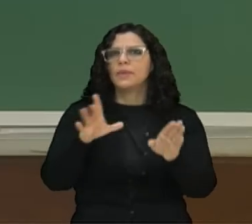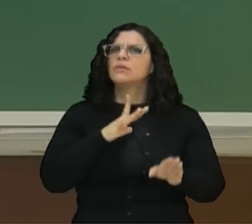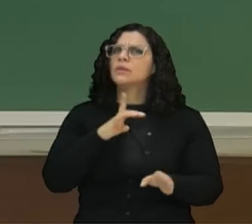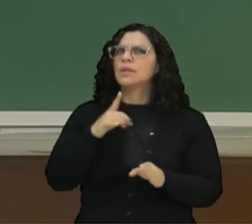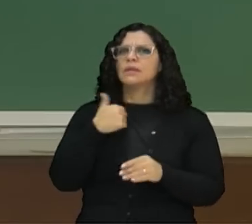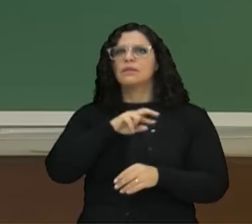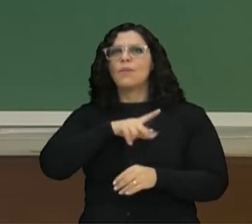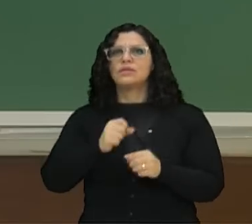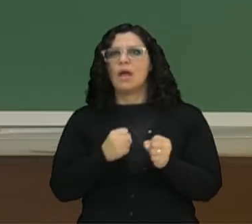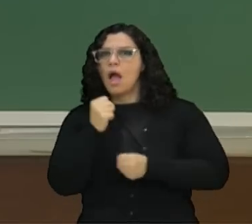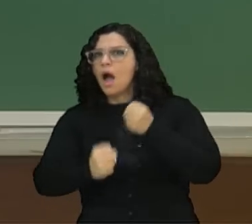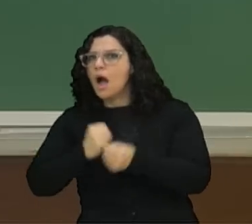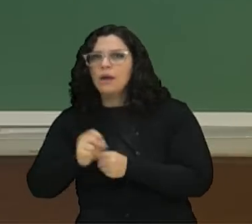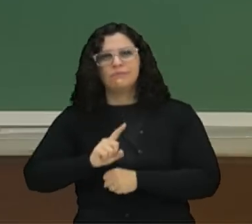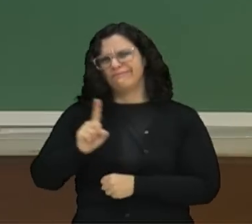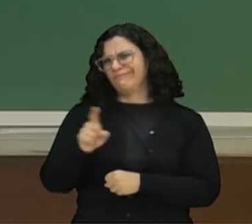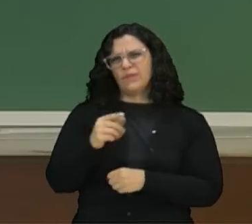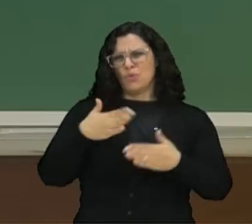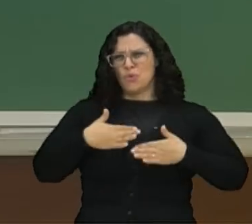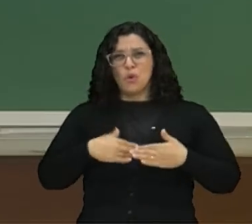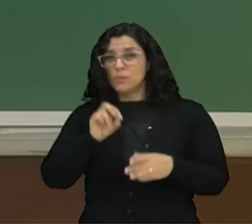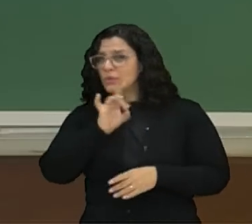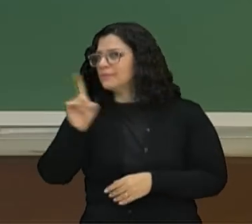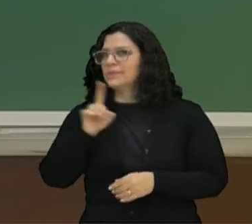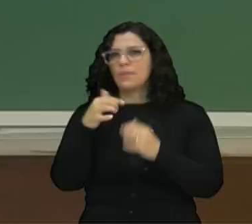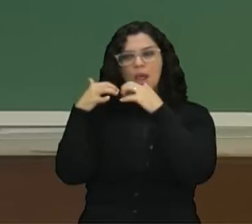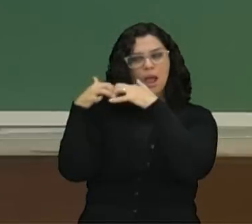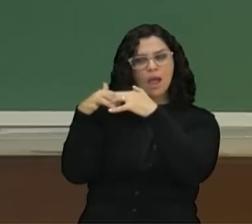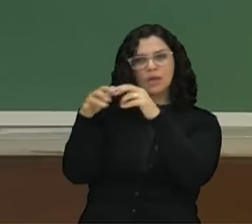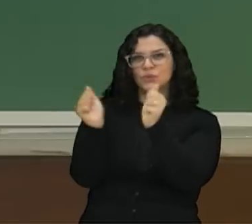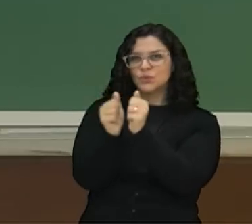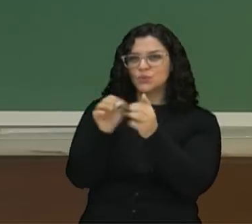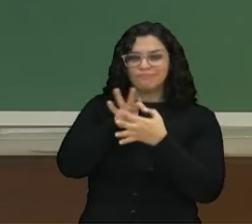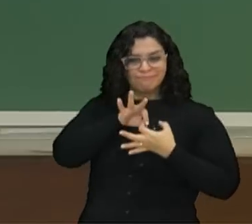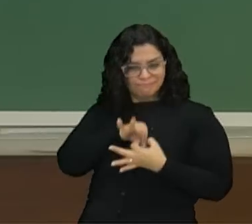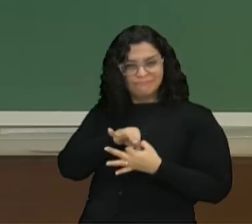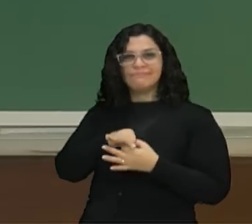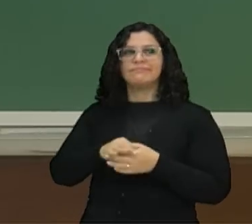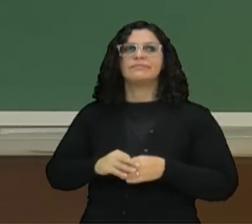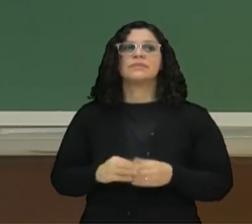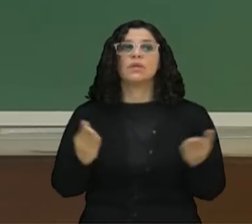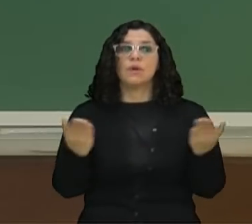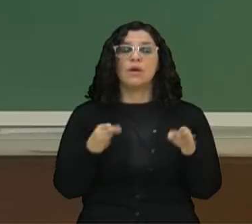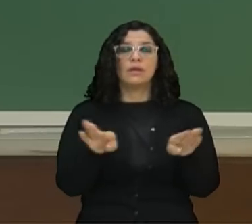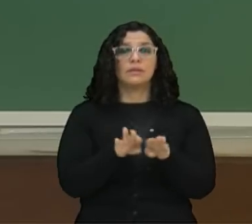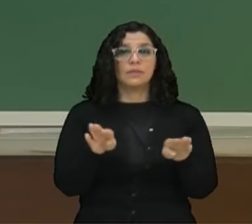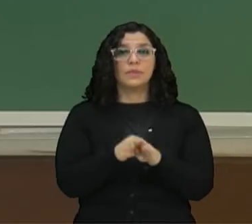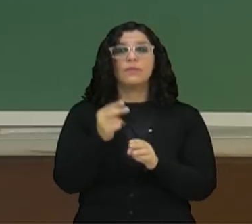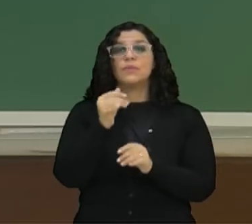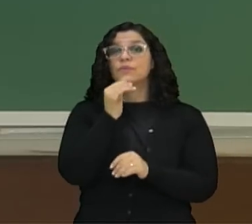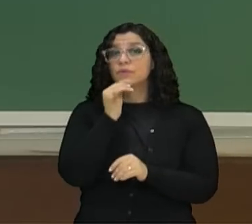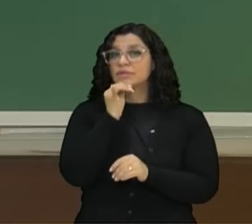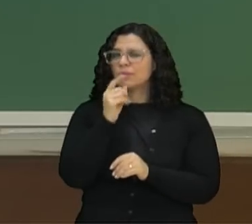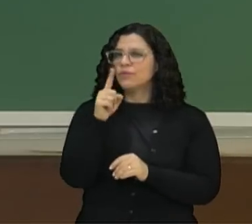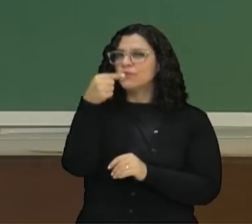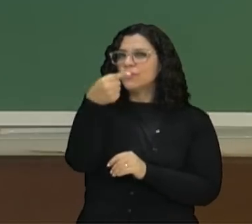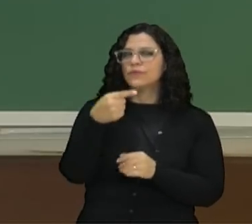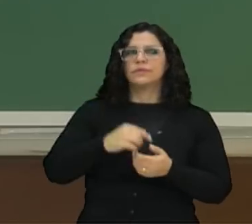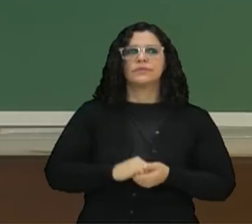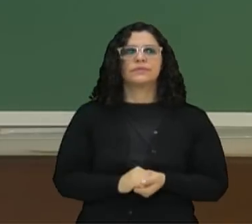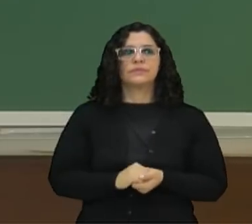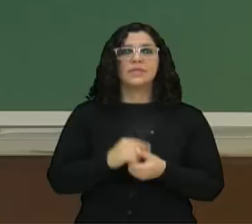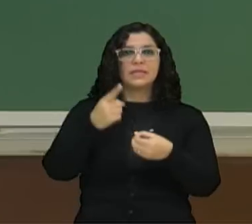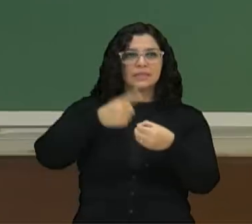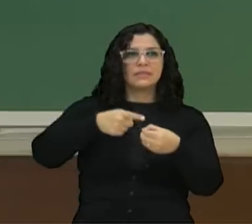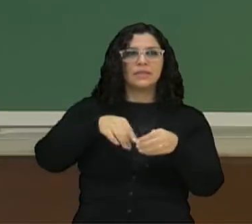não é só físico, não é só corrida, né? Certo, gente? Tranquilo? Nós vamos ver um exemplo bem bacana depois, numa zona urbana,